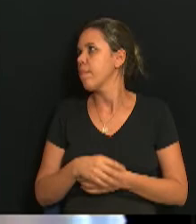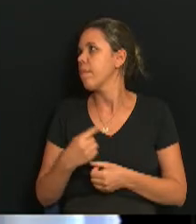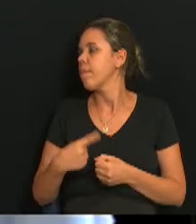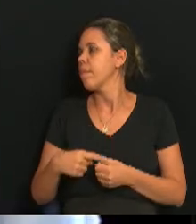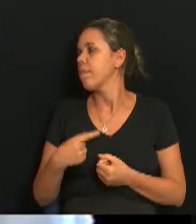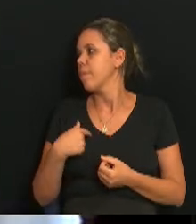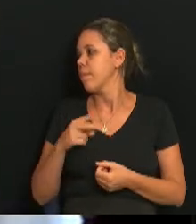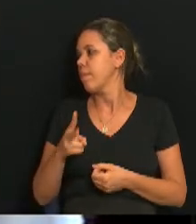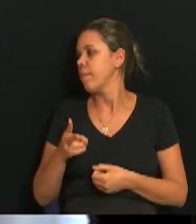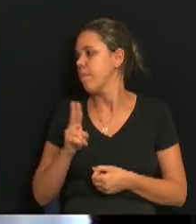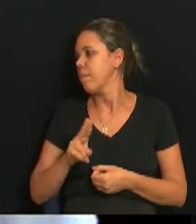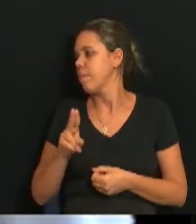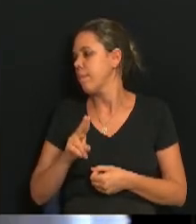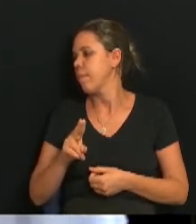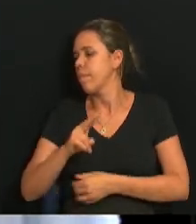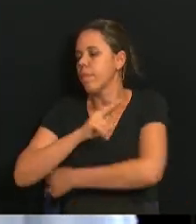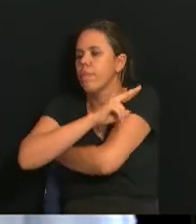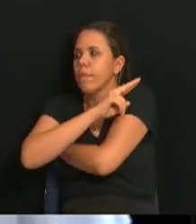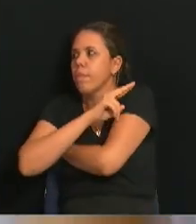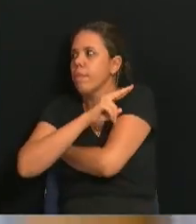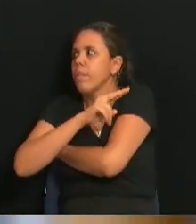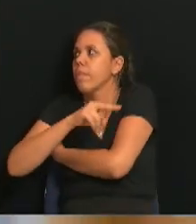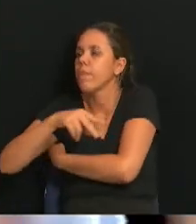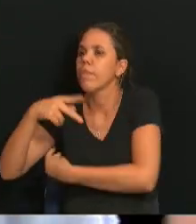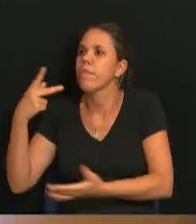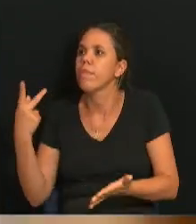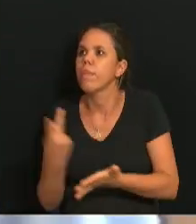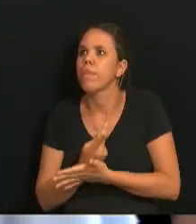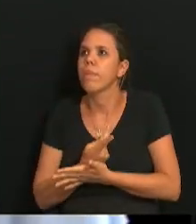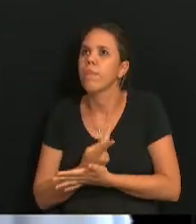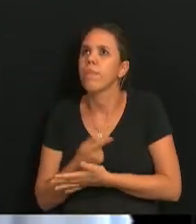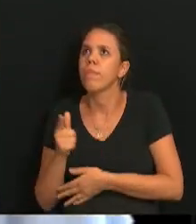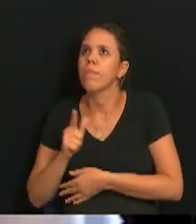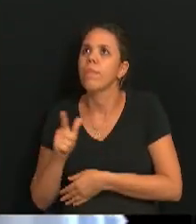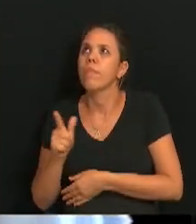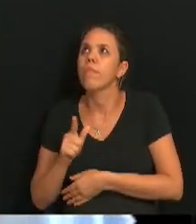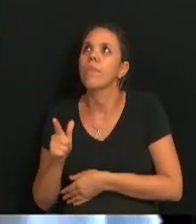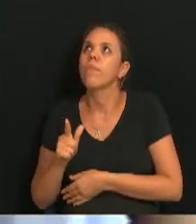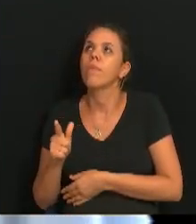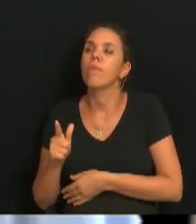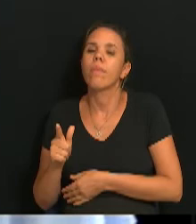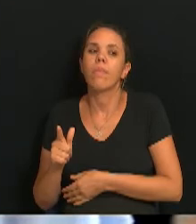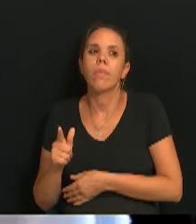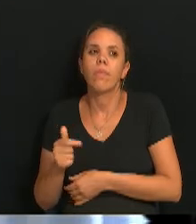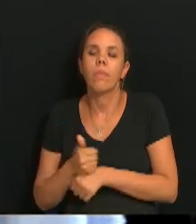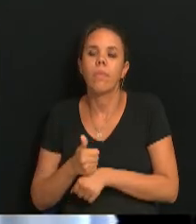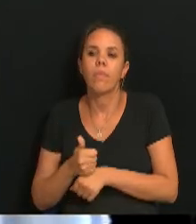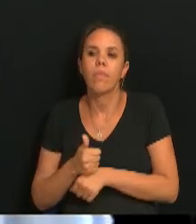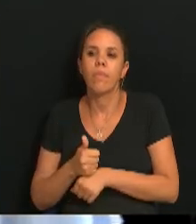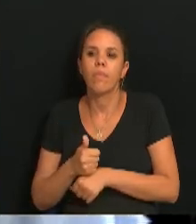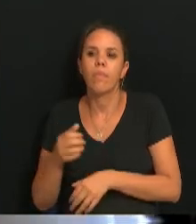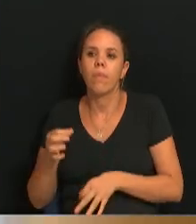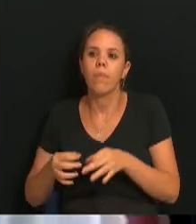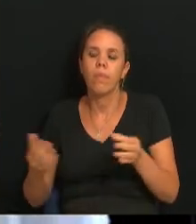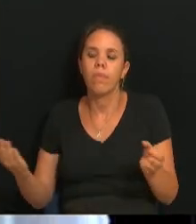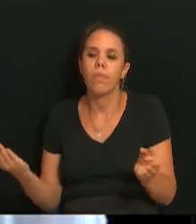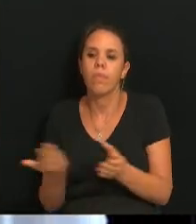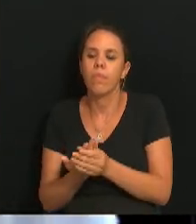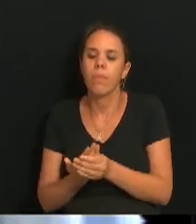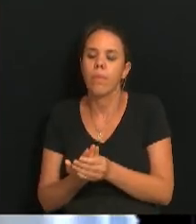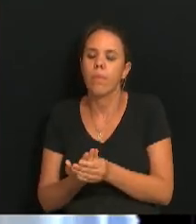sempre usei essa função docente, e está errado. Se a lógica é de desvio de função, todo mundo judicializa, entra para